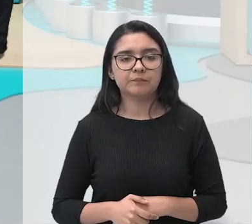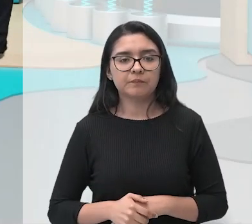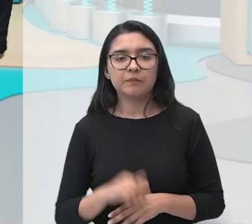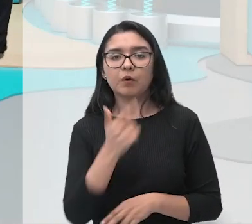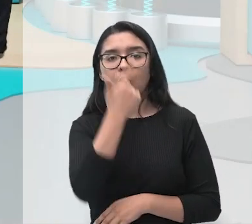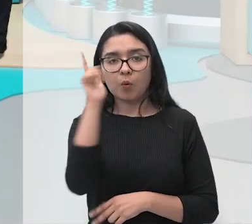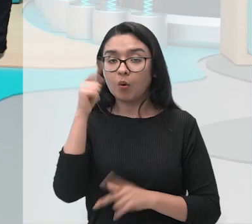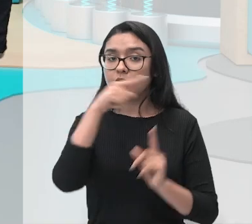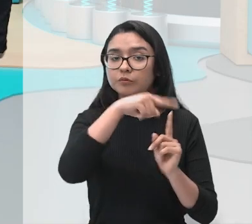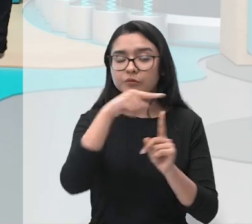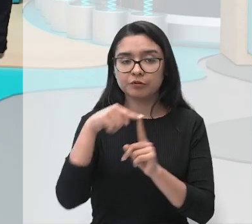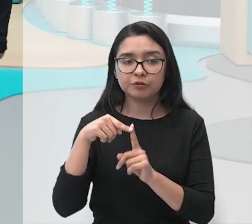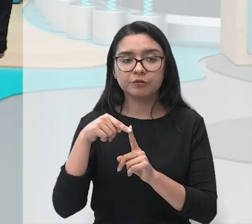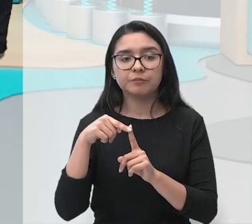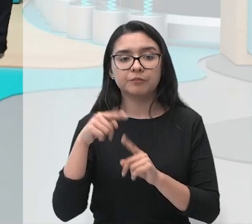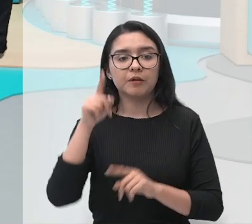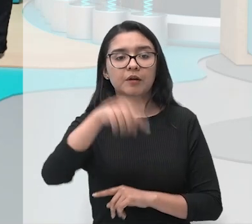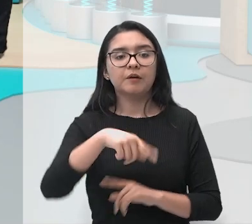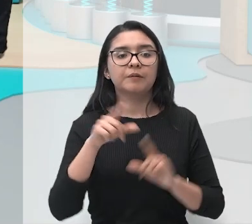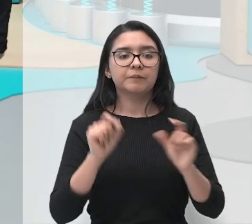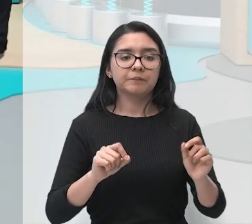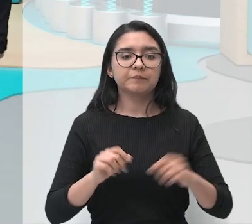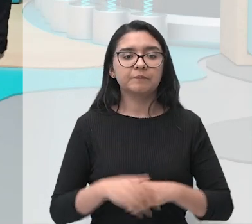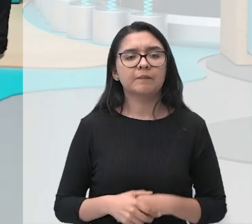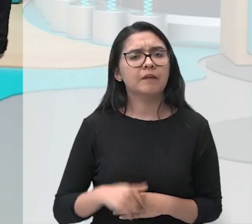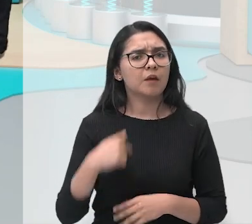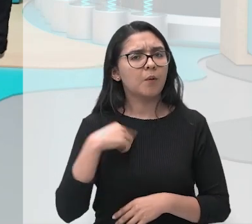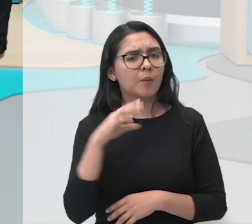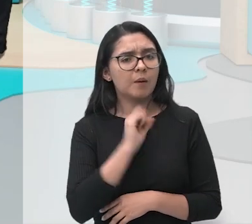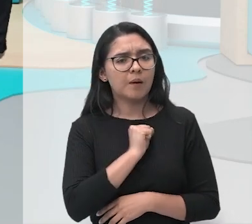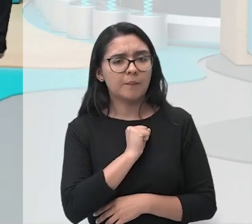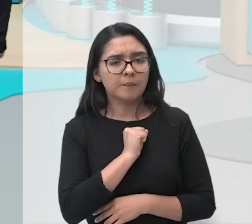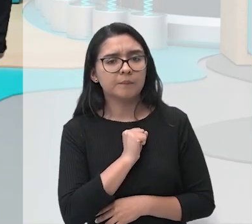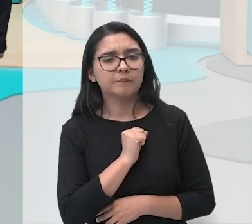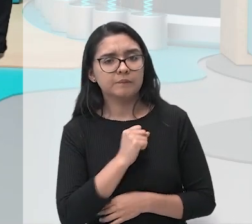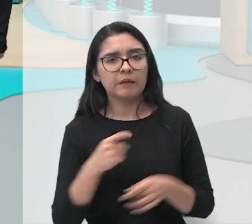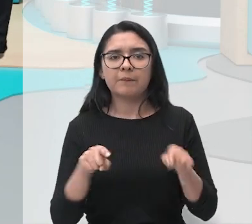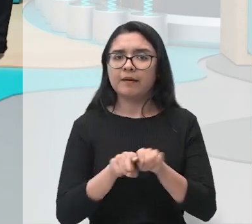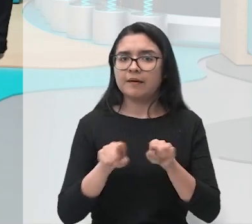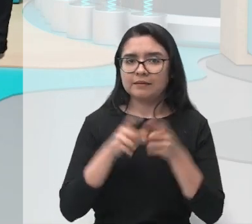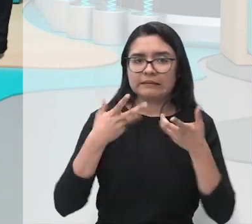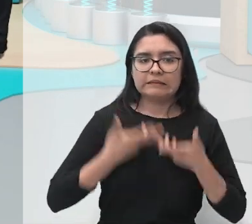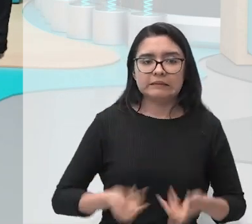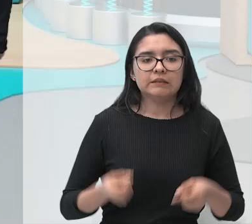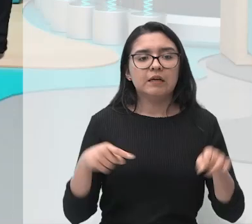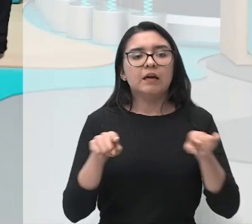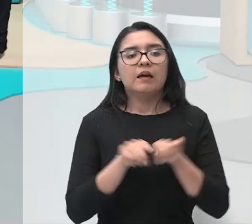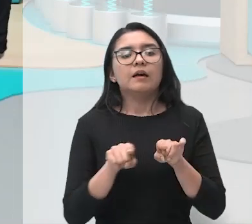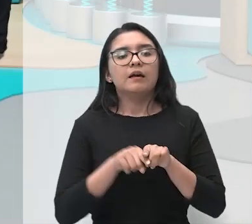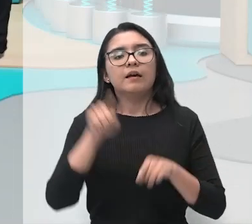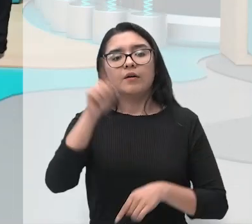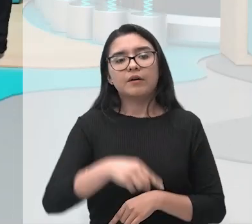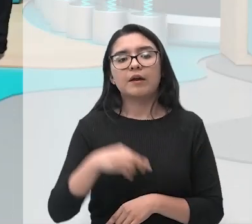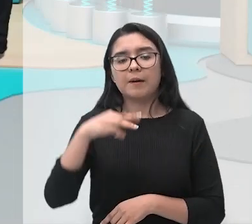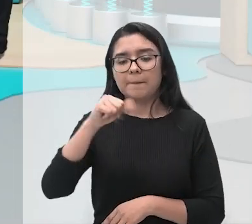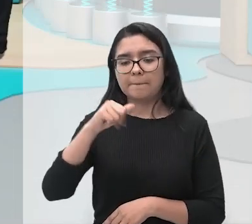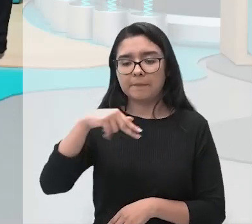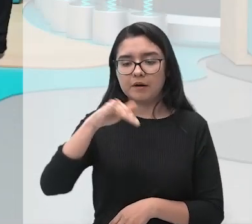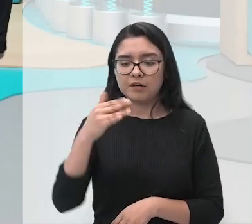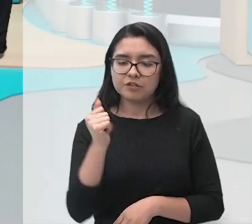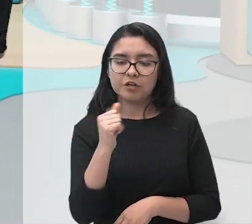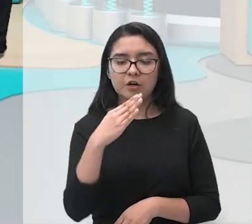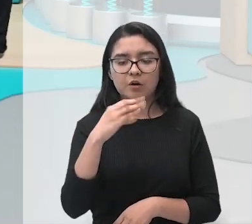Outra manja que eu quero apresentar para vocês, e é uma das minhas preferidas e cansativas, é a manja corrente. E